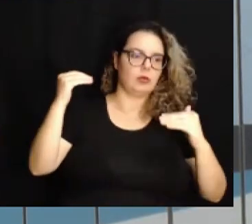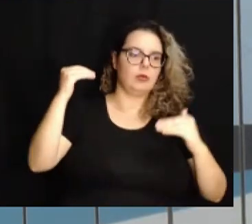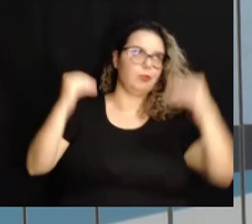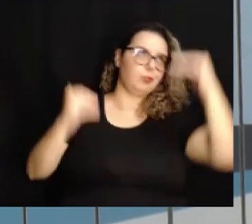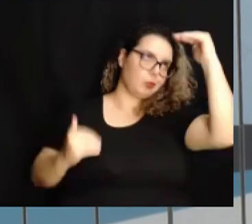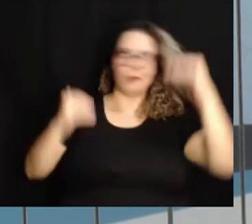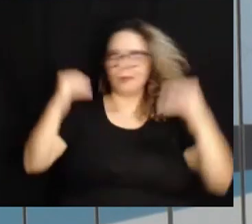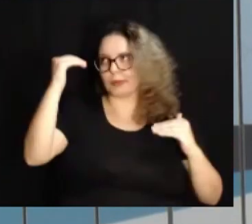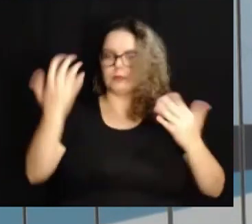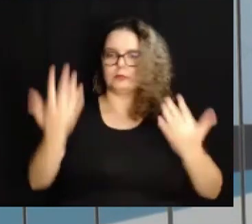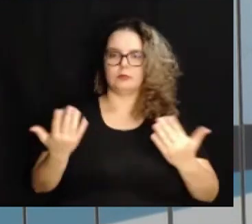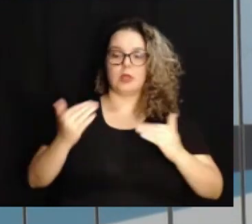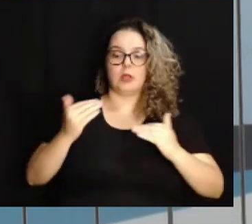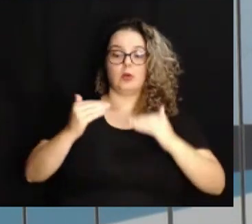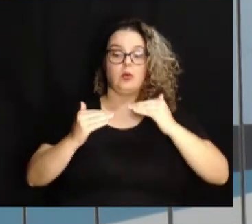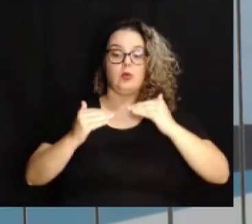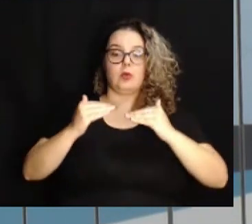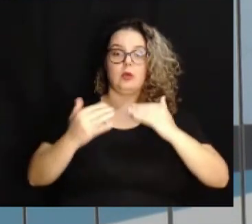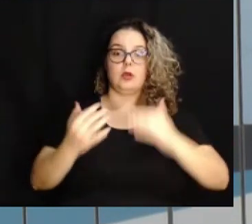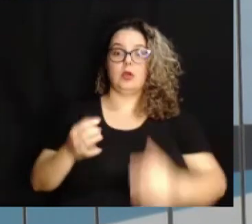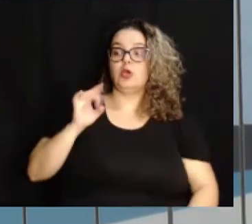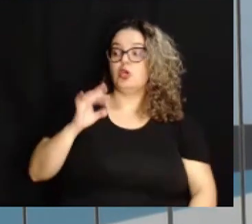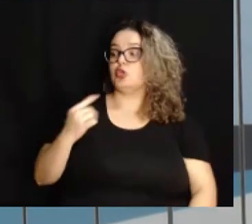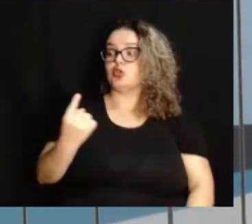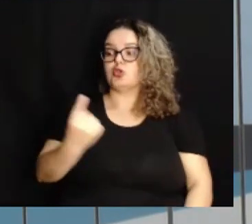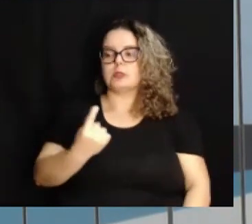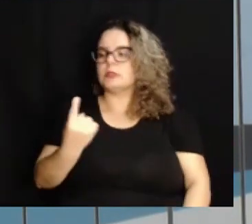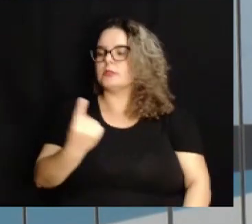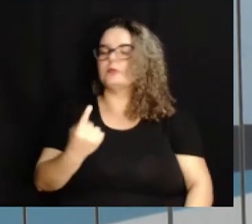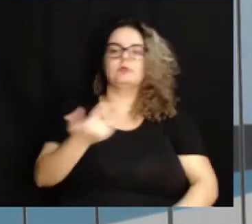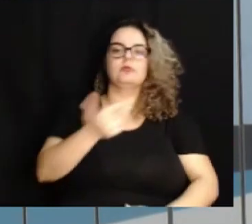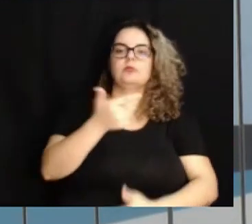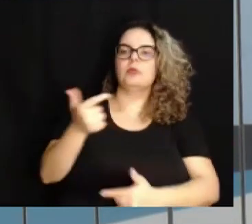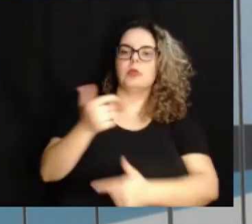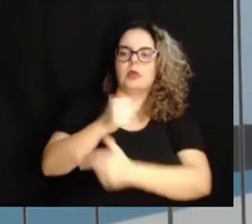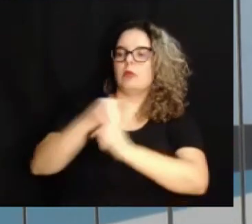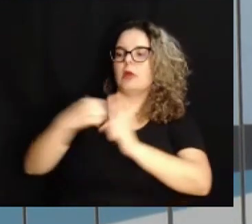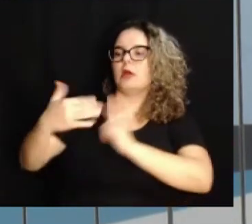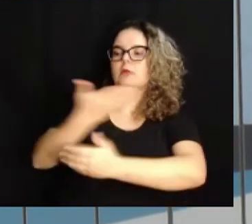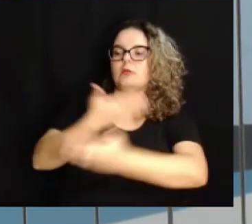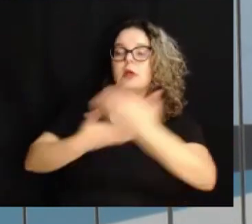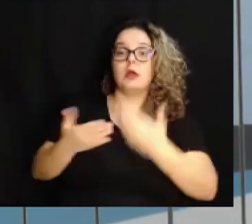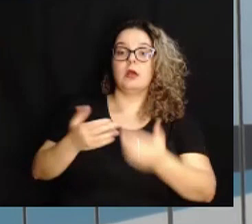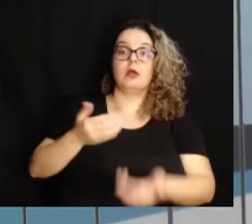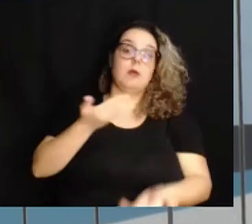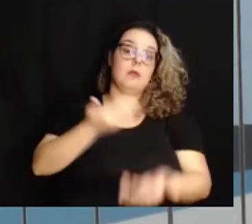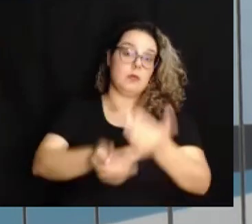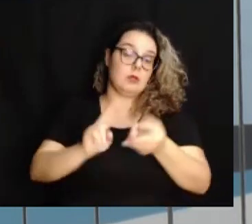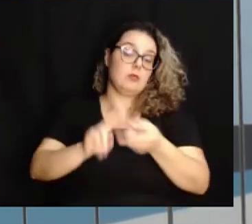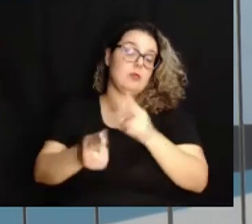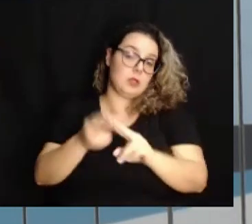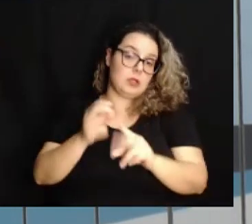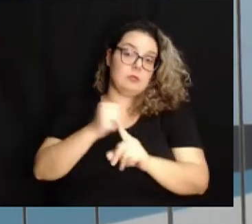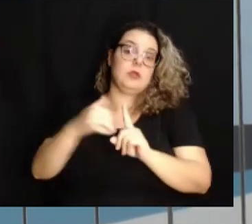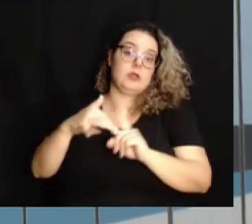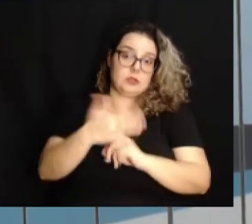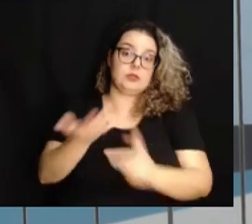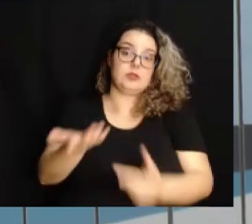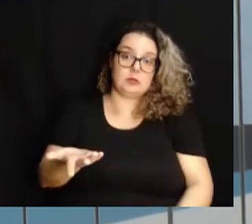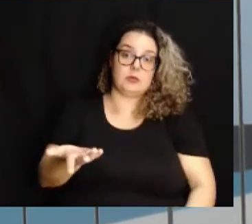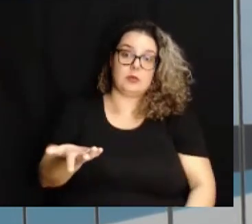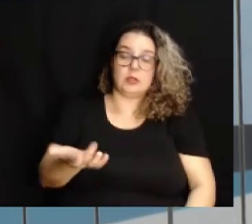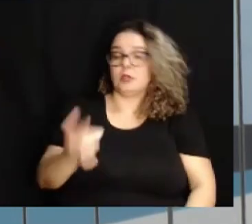ali uma questão de uma socialização, você além de perder a sua habilidade social, que nós falamos, você não consegue ter